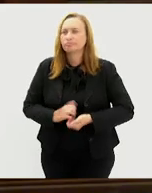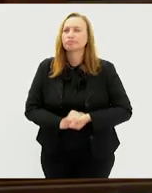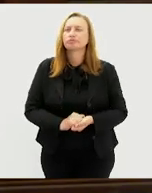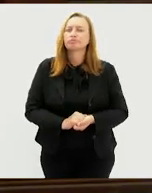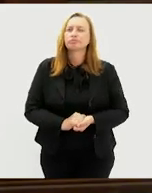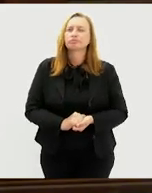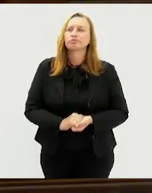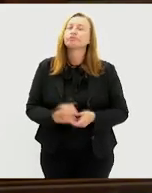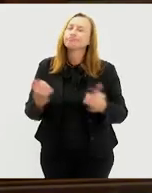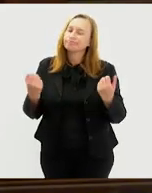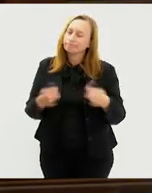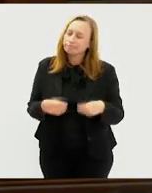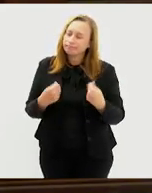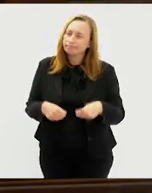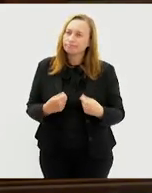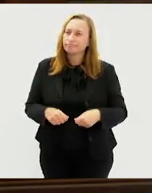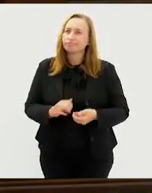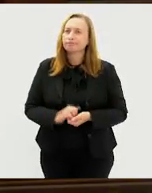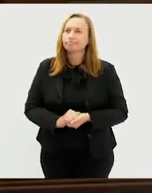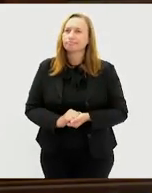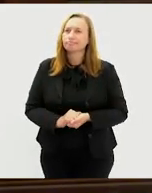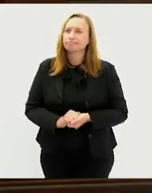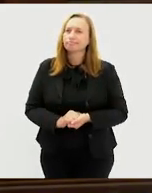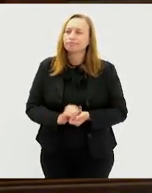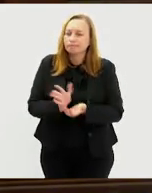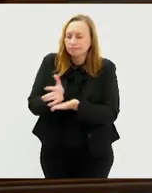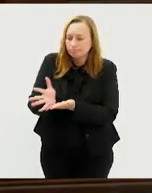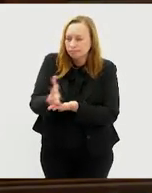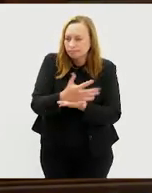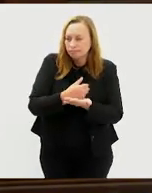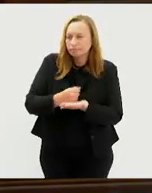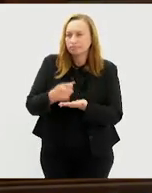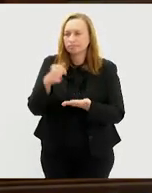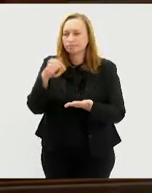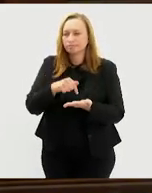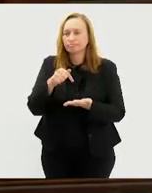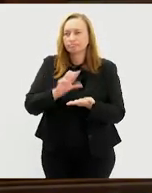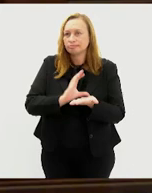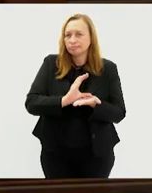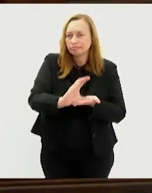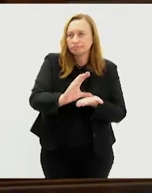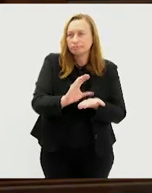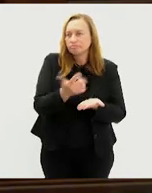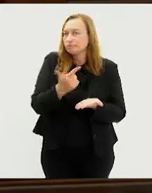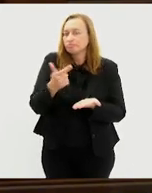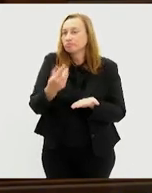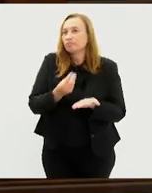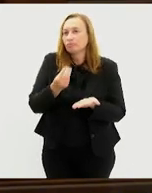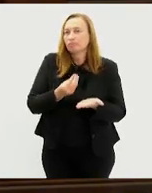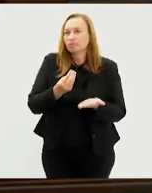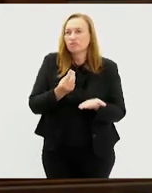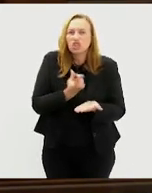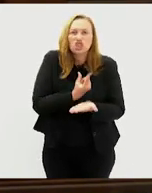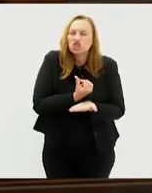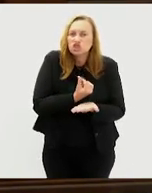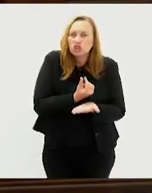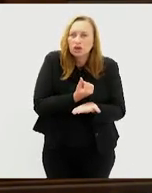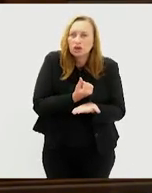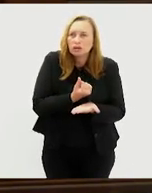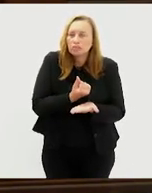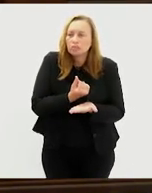nós precisamos de de receitas não tem saída dinheiro não cai